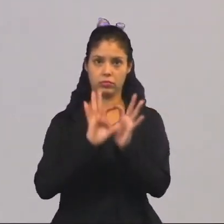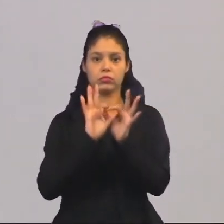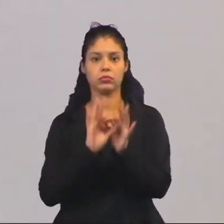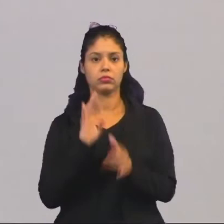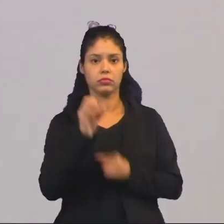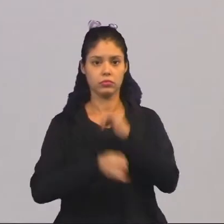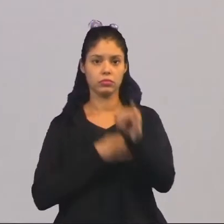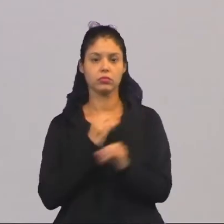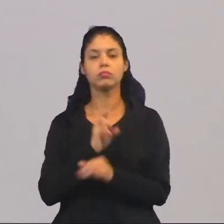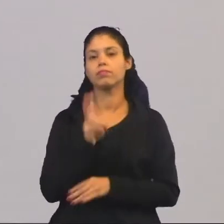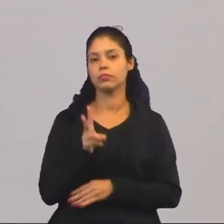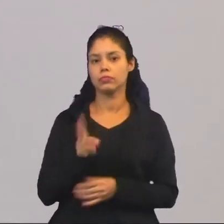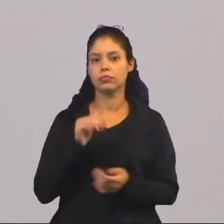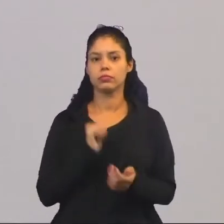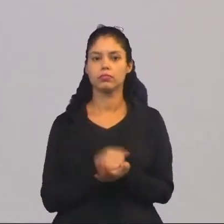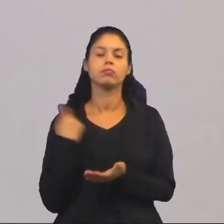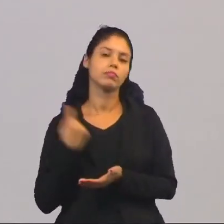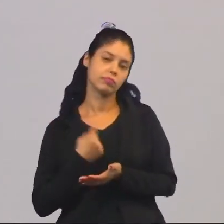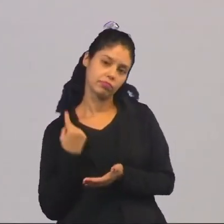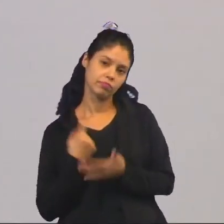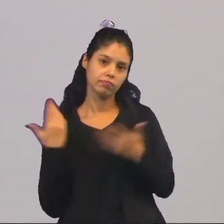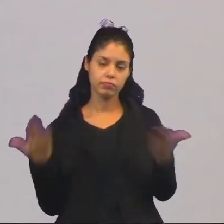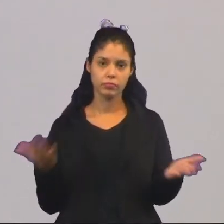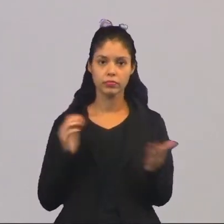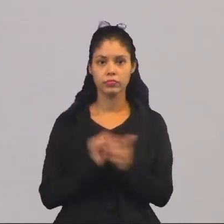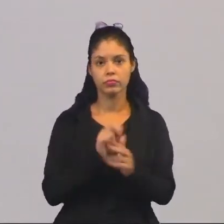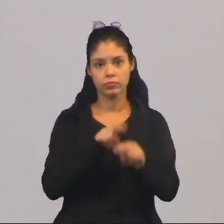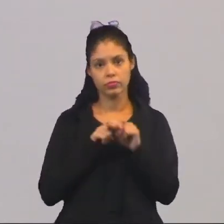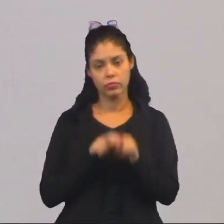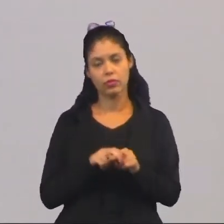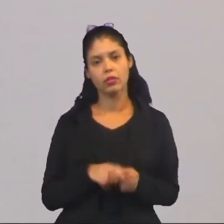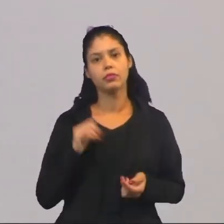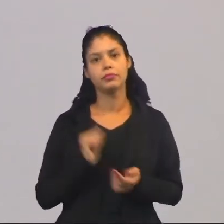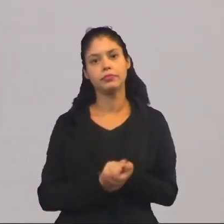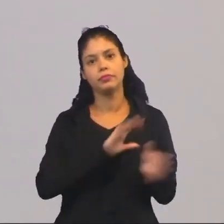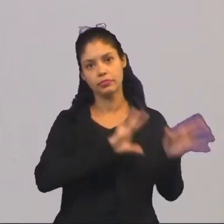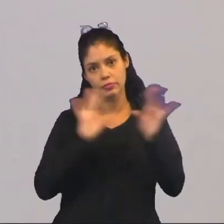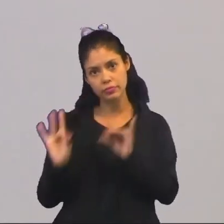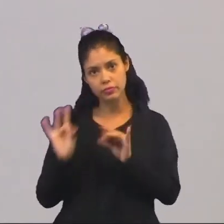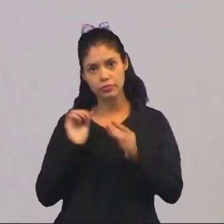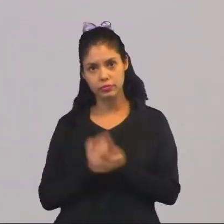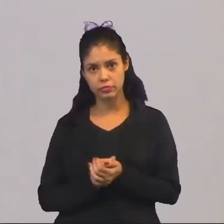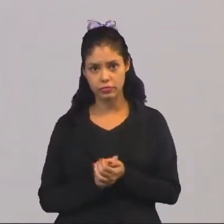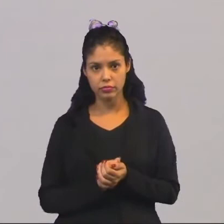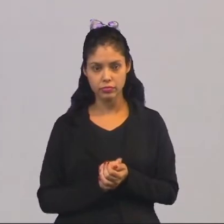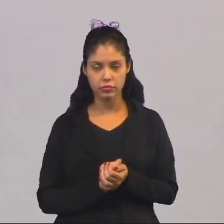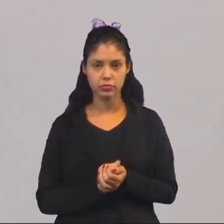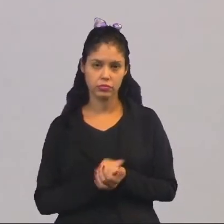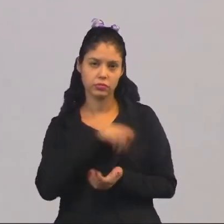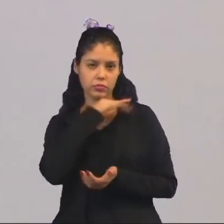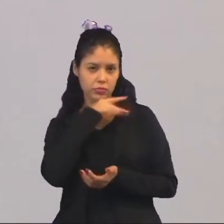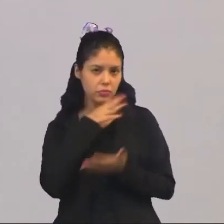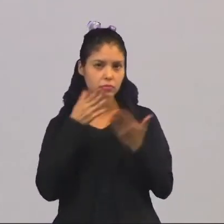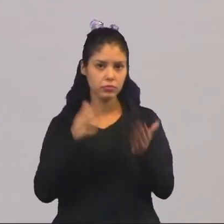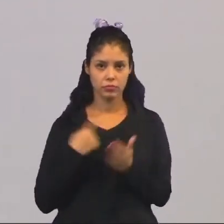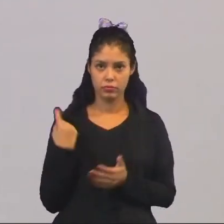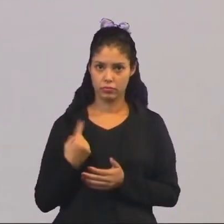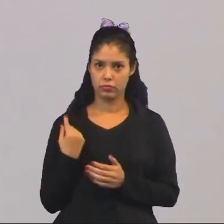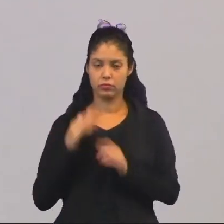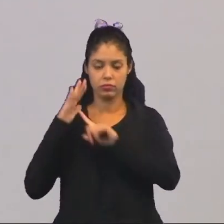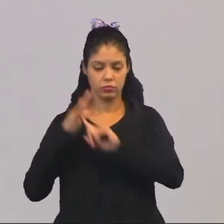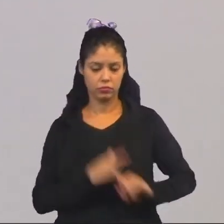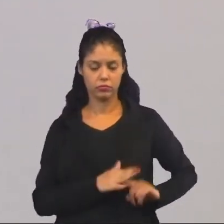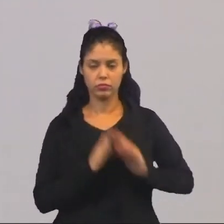ao mesmo tempo estão isolados. Então, por isso, vai levar esses sintomas aí de solidão,